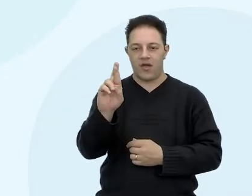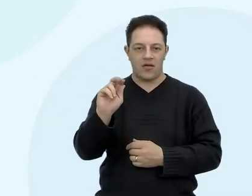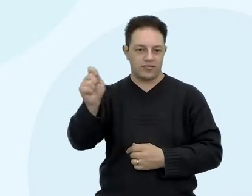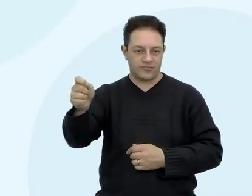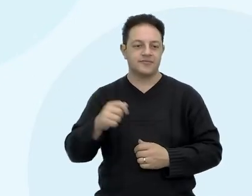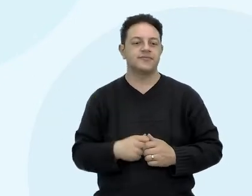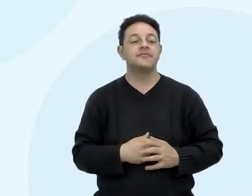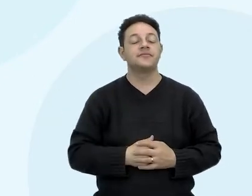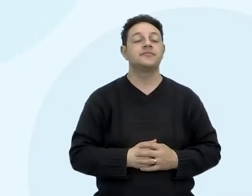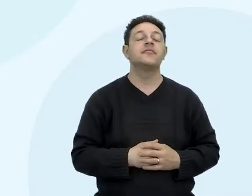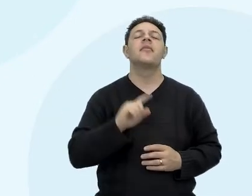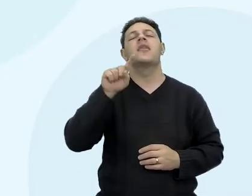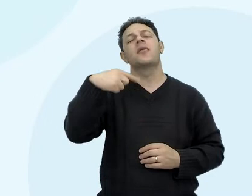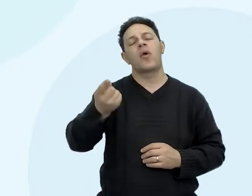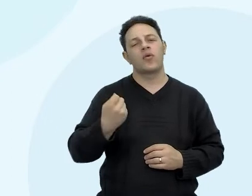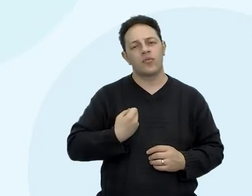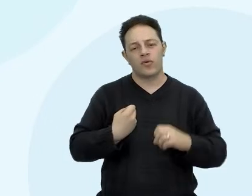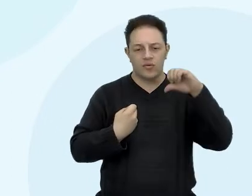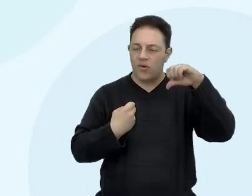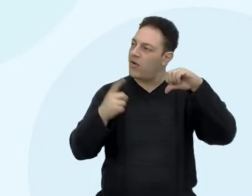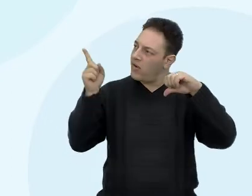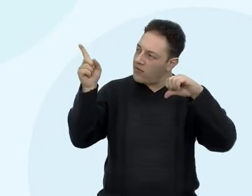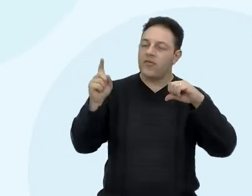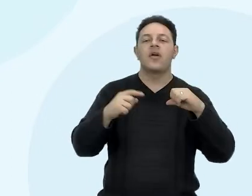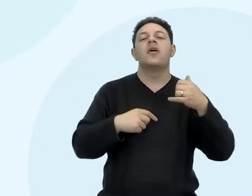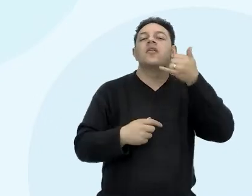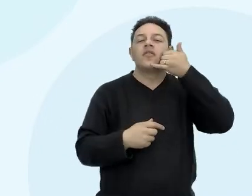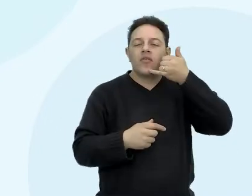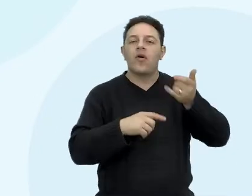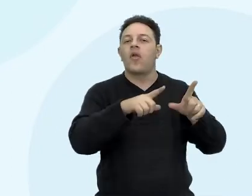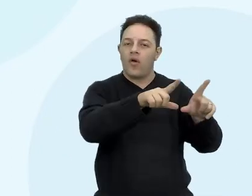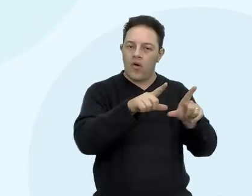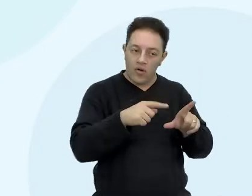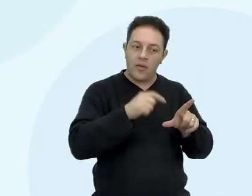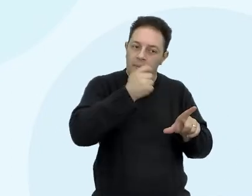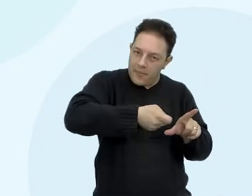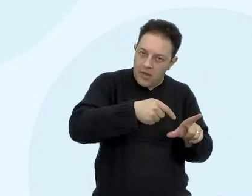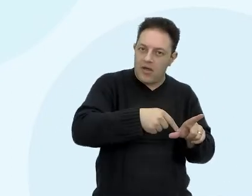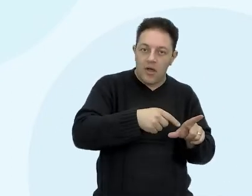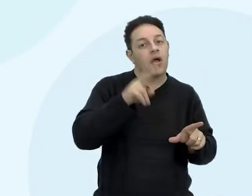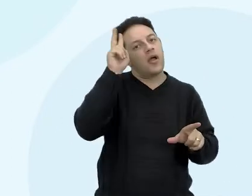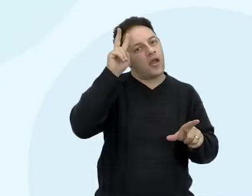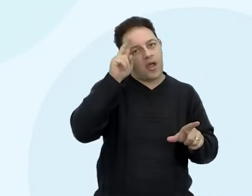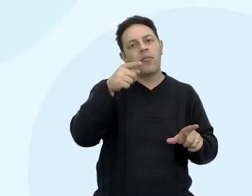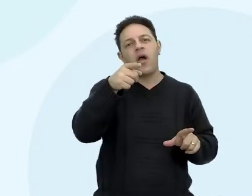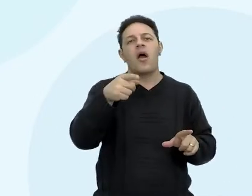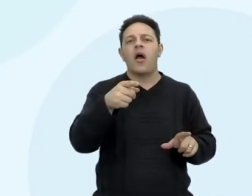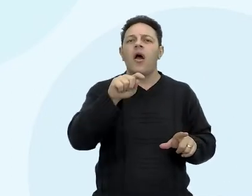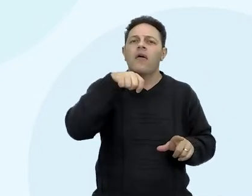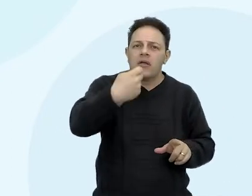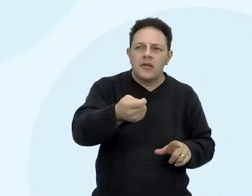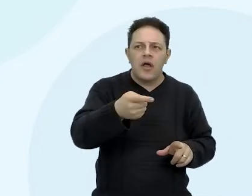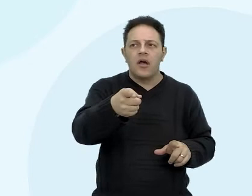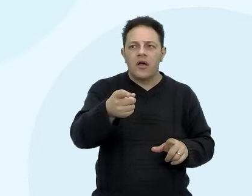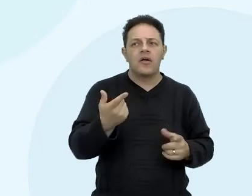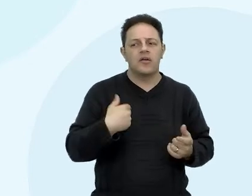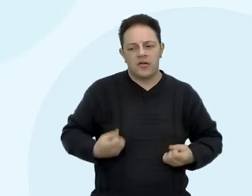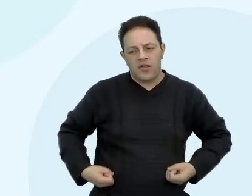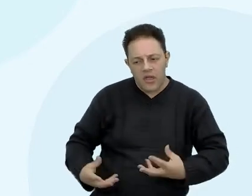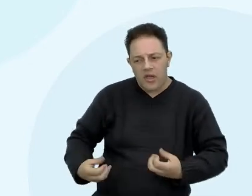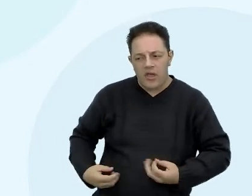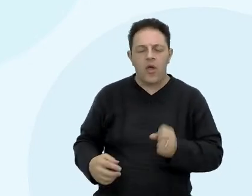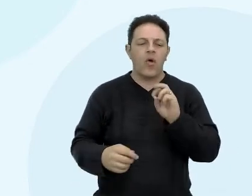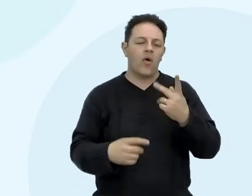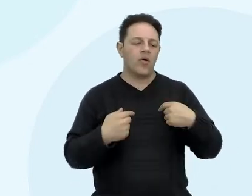R$80. Aí a carta 9, né, pagar a conta de telefone, também a gente não precisa ter